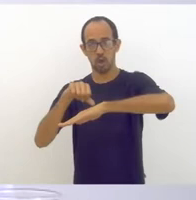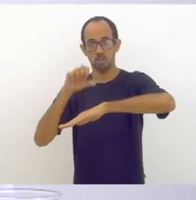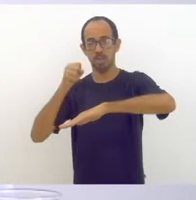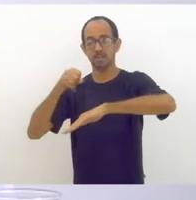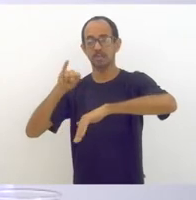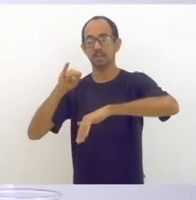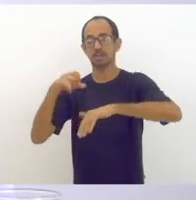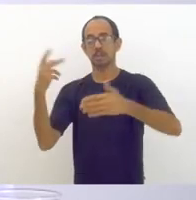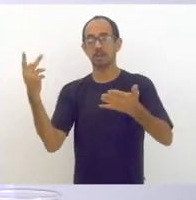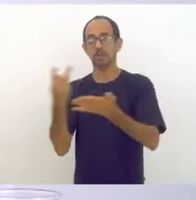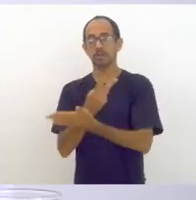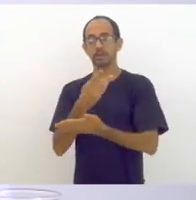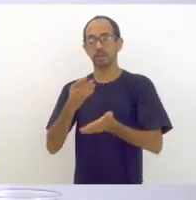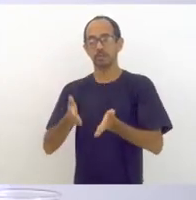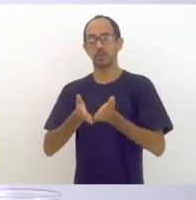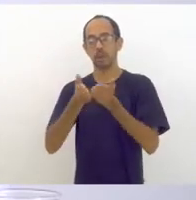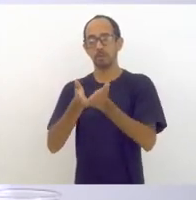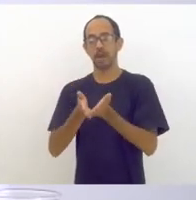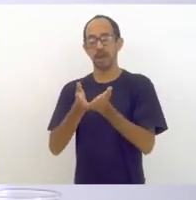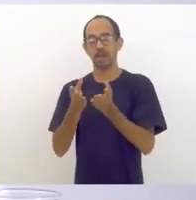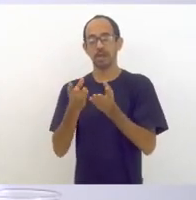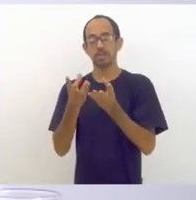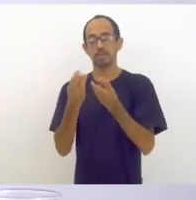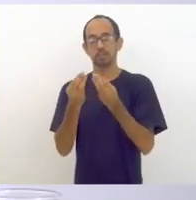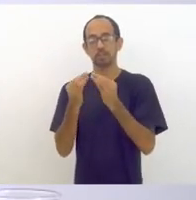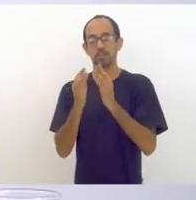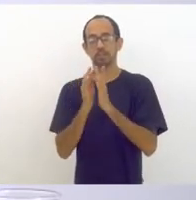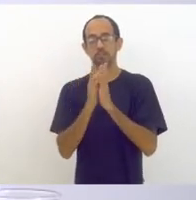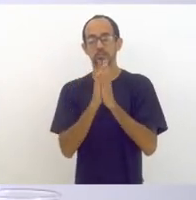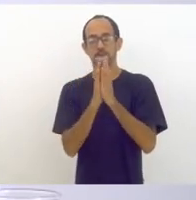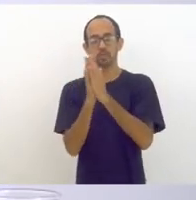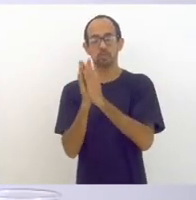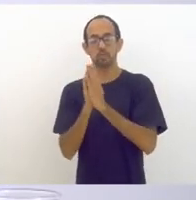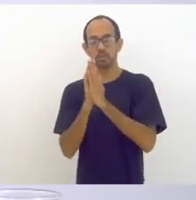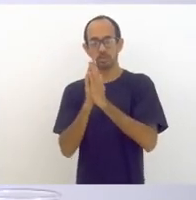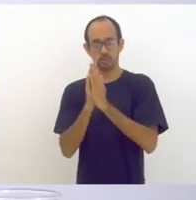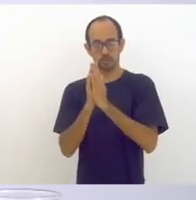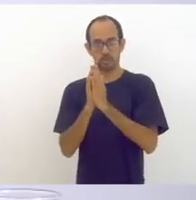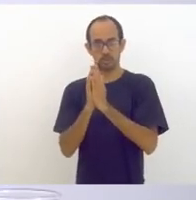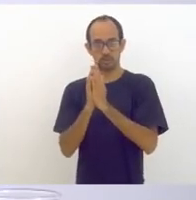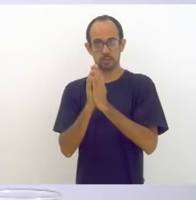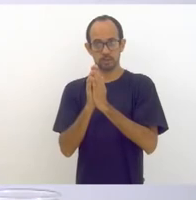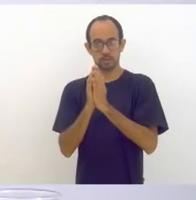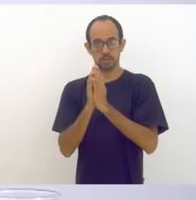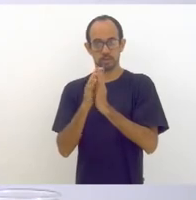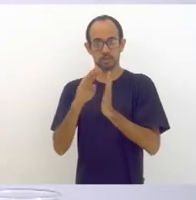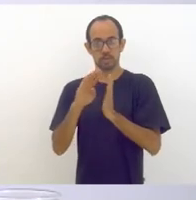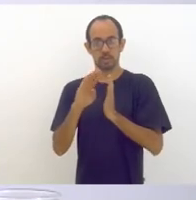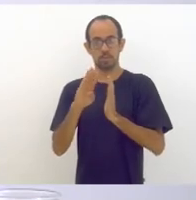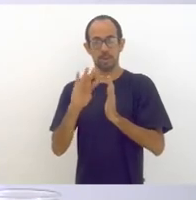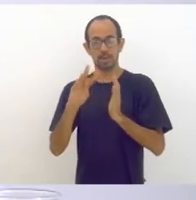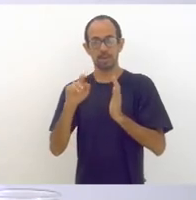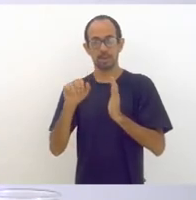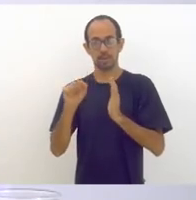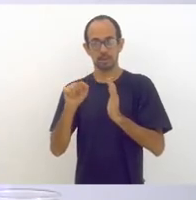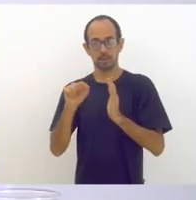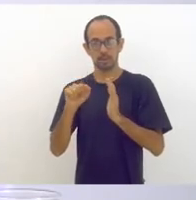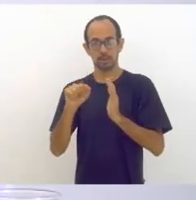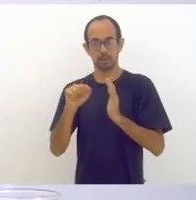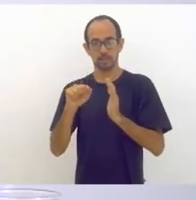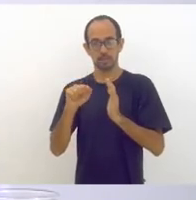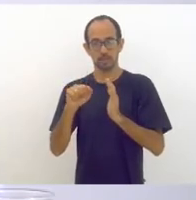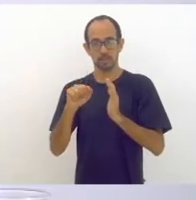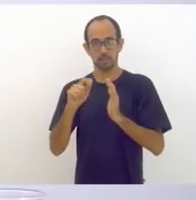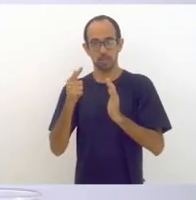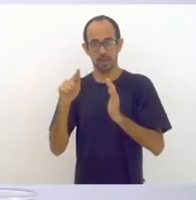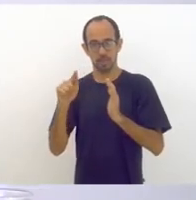por exemplo, numa barca cheia de passageiros que estivesse transitando na Baía de Guanabara. Isso sem falar no impacto permanente que a gente tem